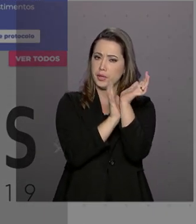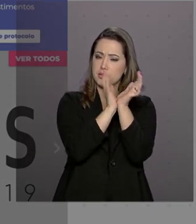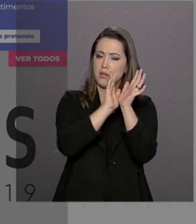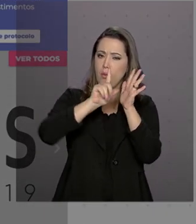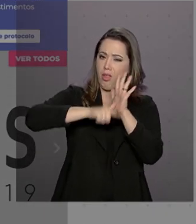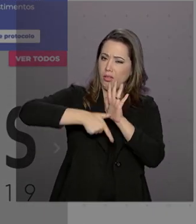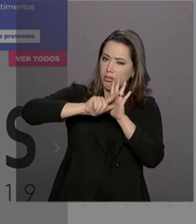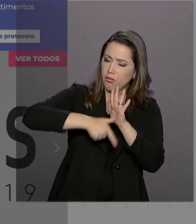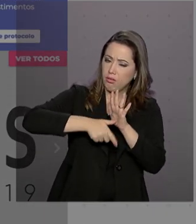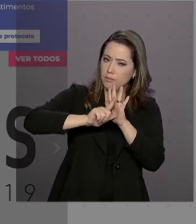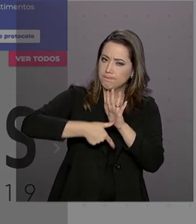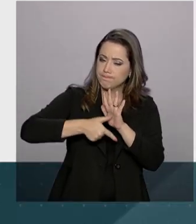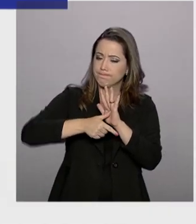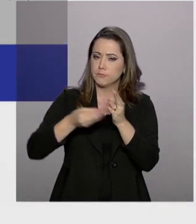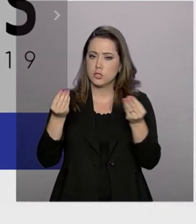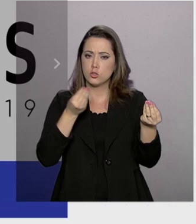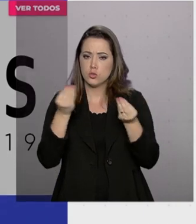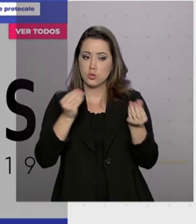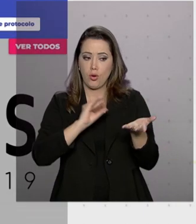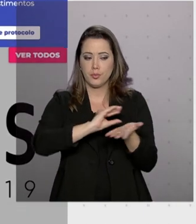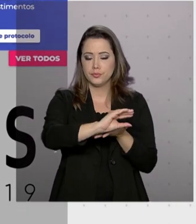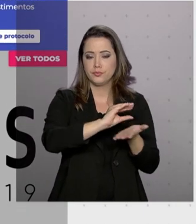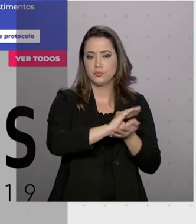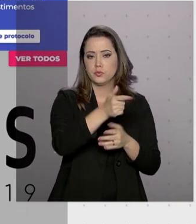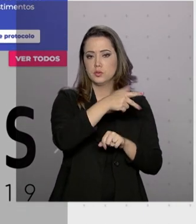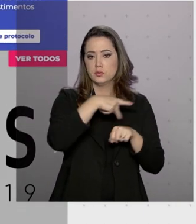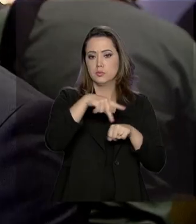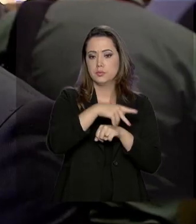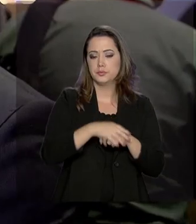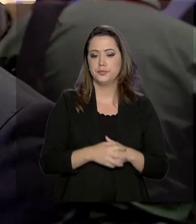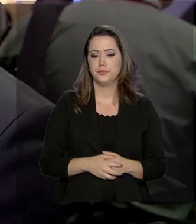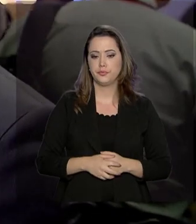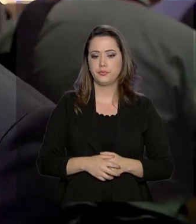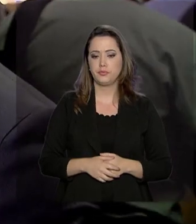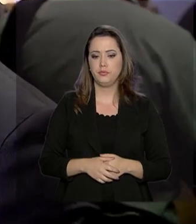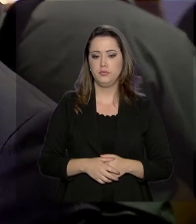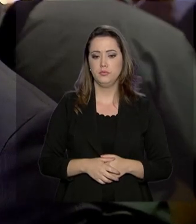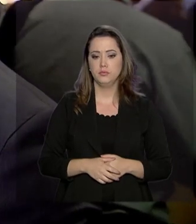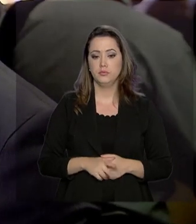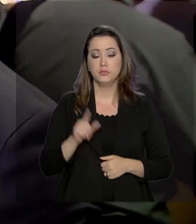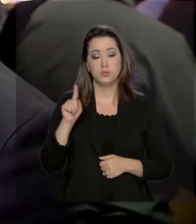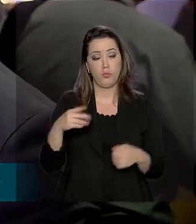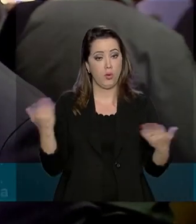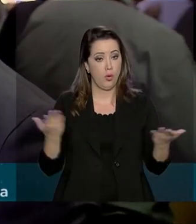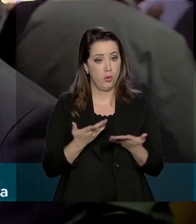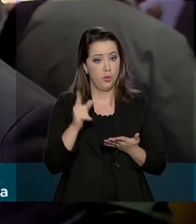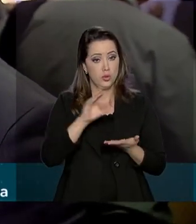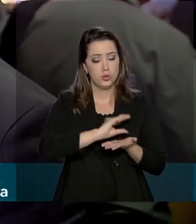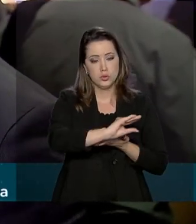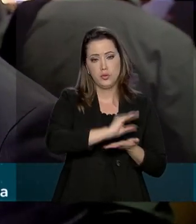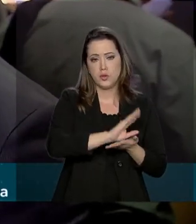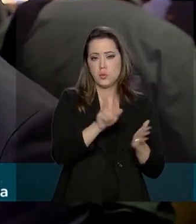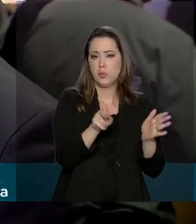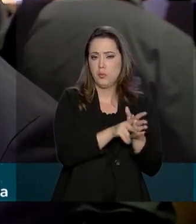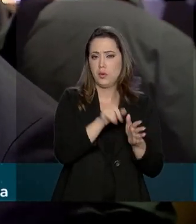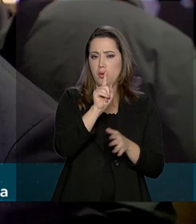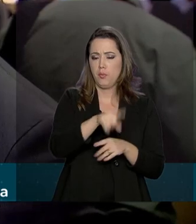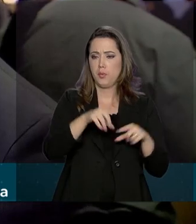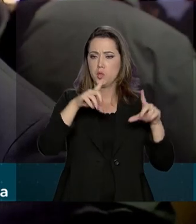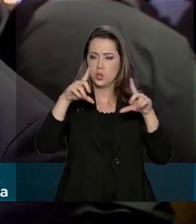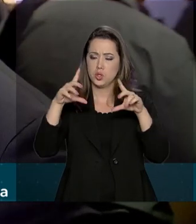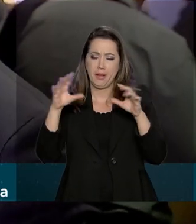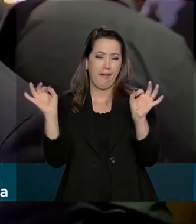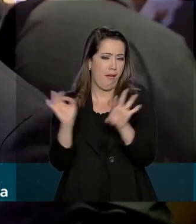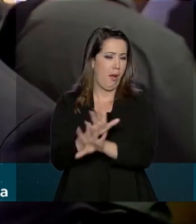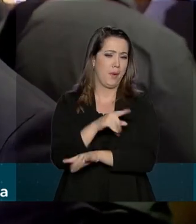atraso na operacionalização dos investimentos estrangeiros o investimento direto se torna um dirime dor de